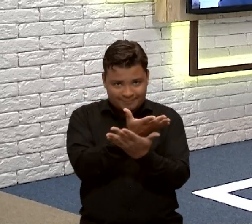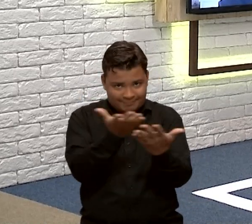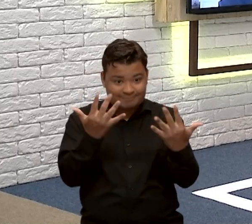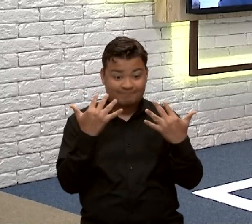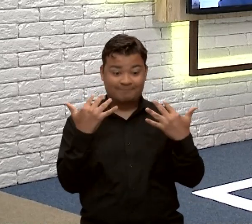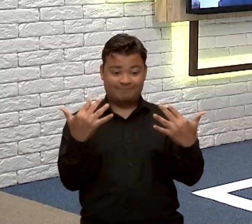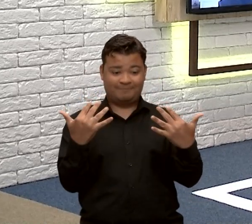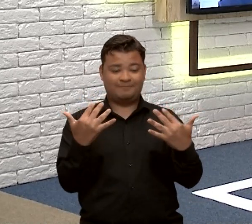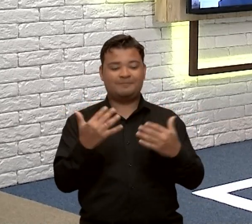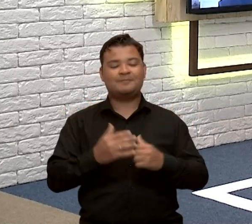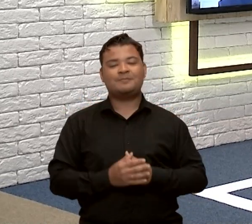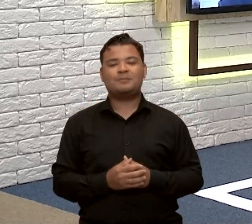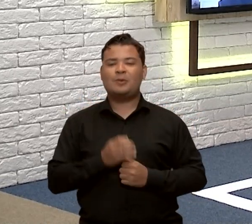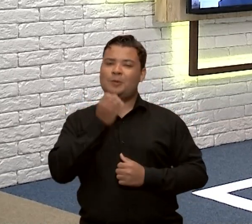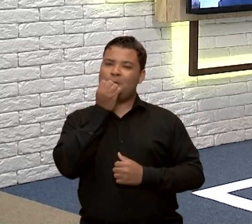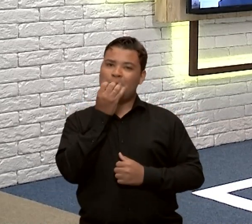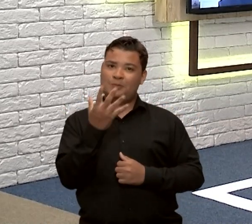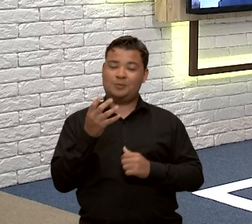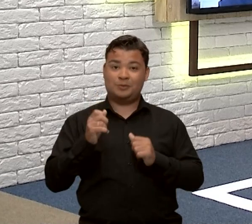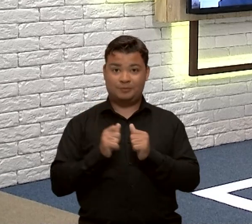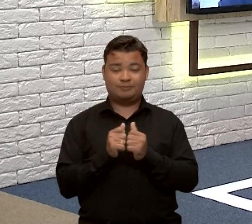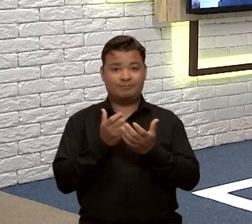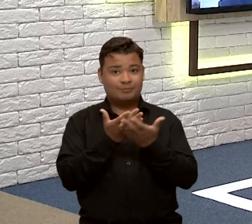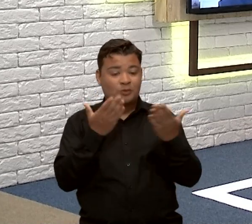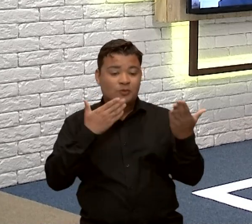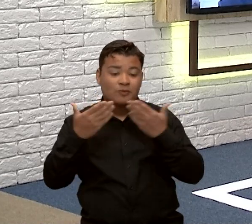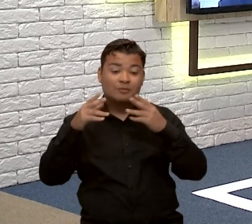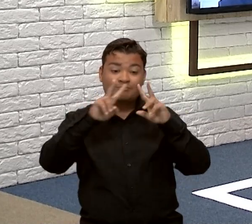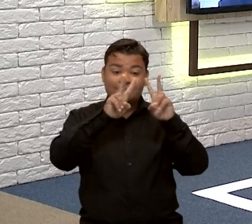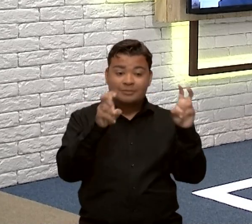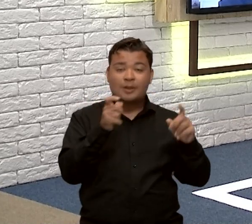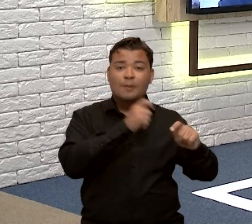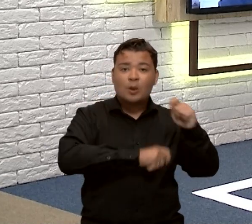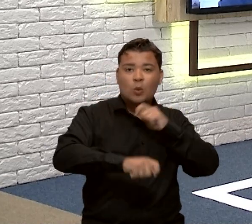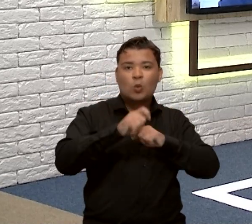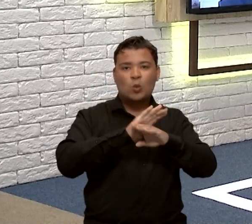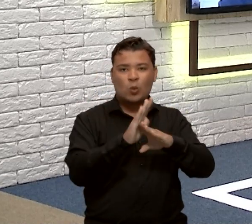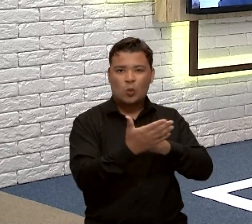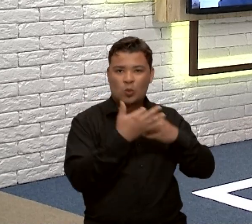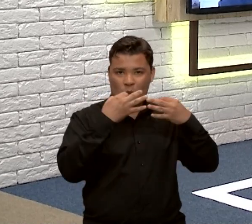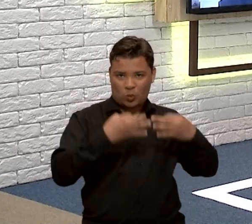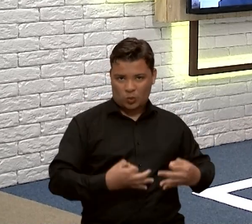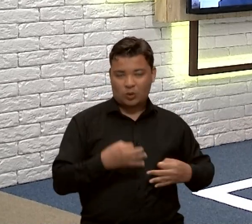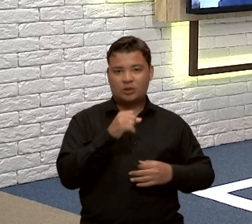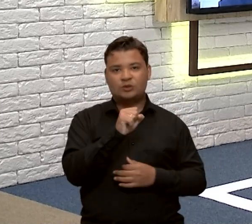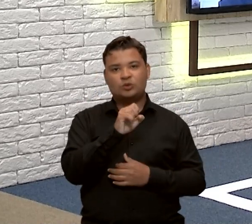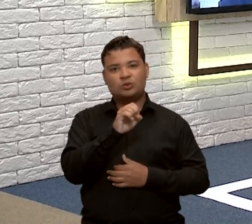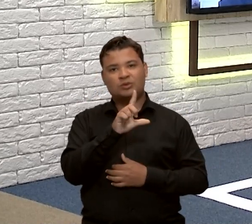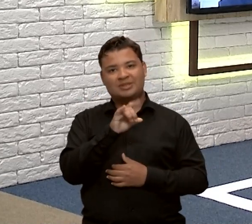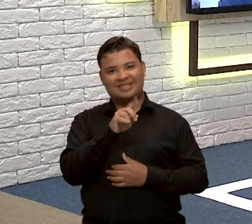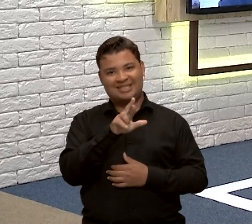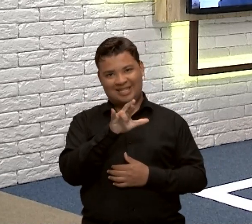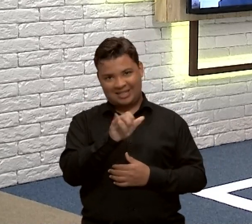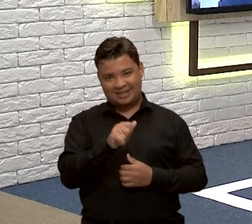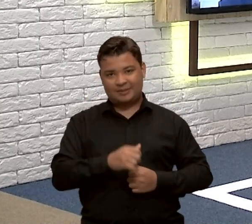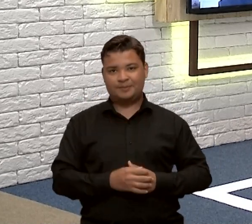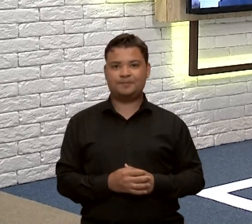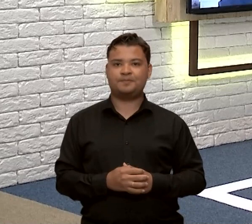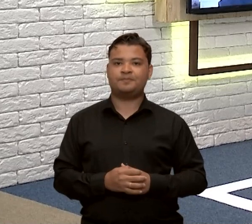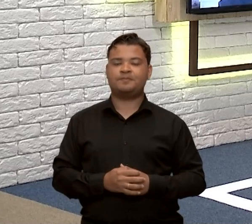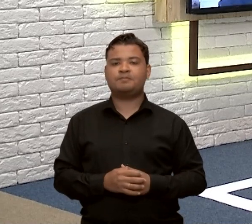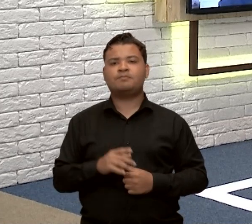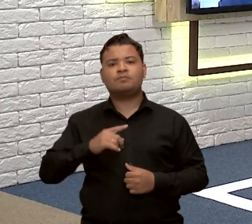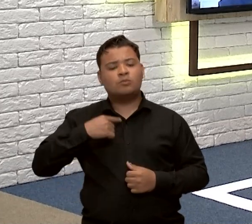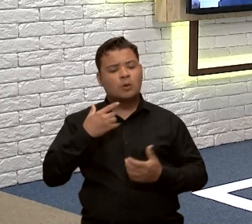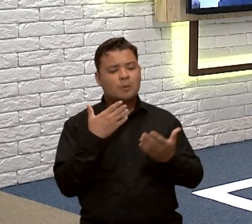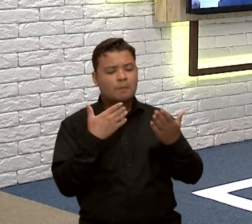todas. É muito bom estar aqui para falar de economia solidária. Bom, e para a gente começar, antes dessa entrevista, eu convido você